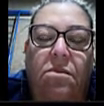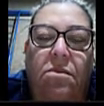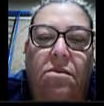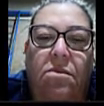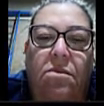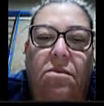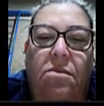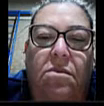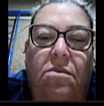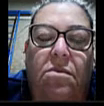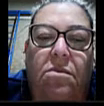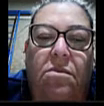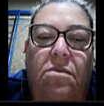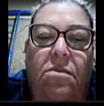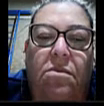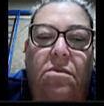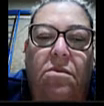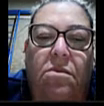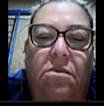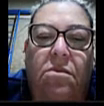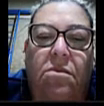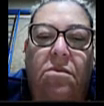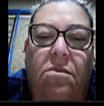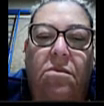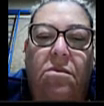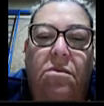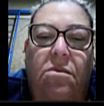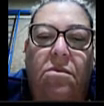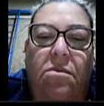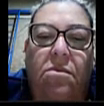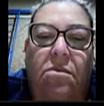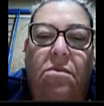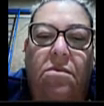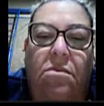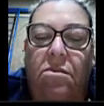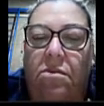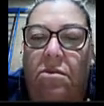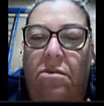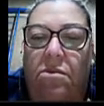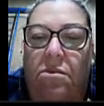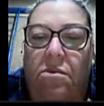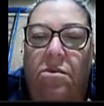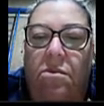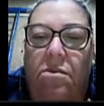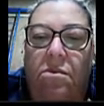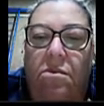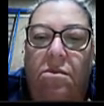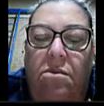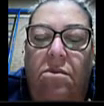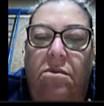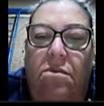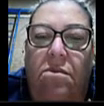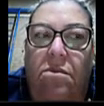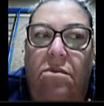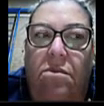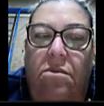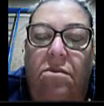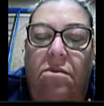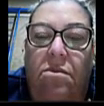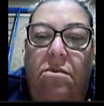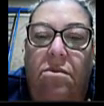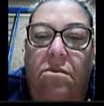né? Como a própria criança, que de repente tem potenciais e a gente não está mostrando para ela coisas que ela dá conta. Então, gente tem o hábito de ficar muito